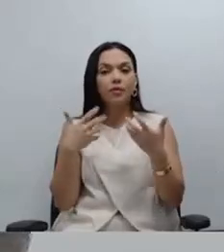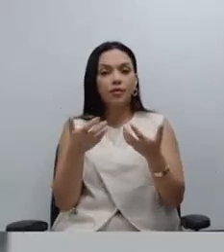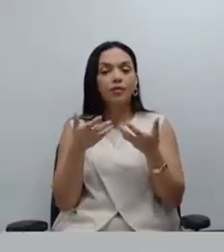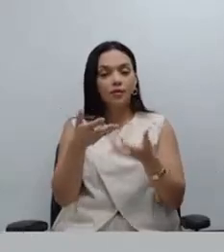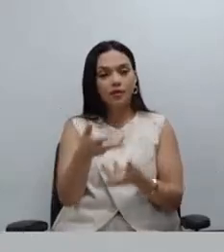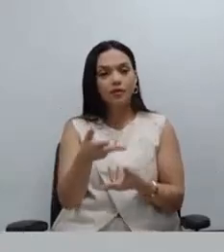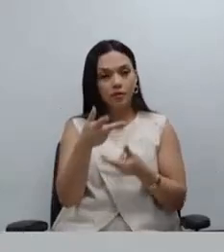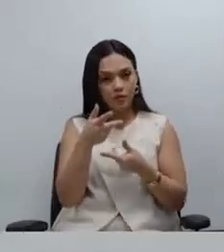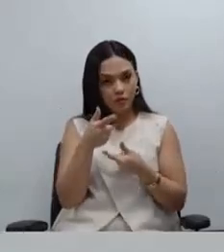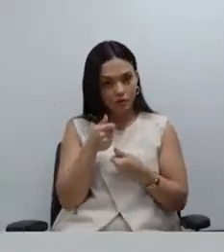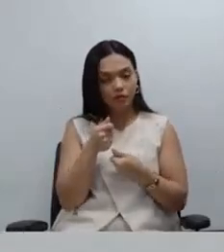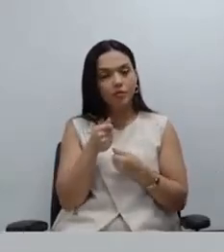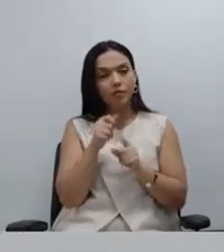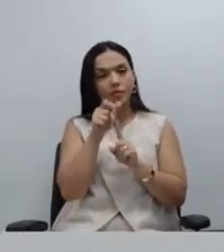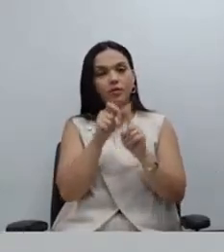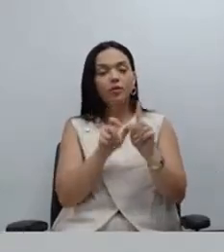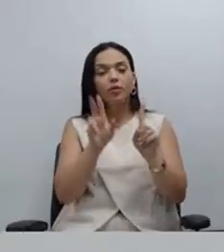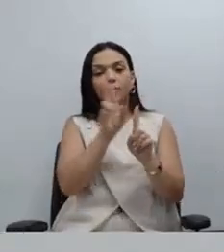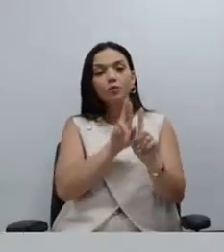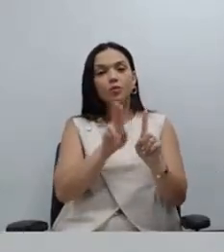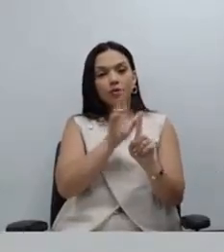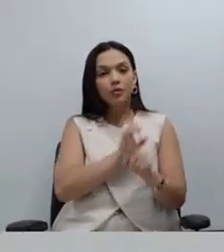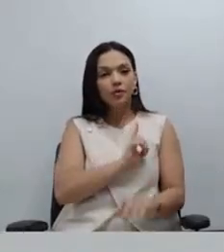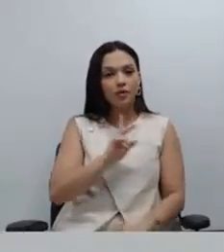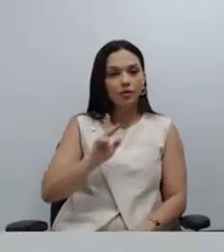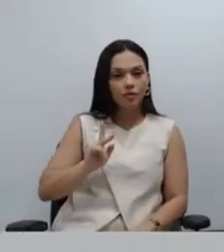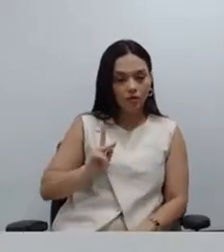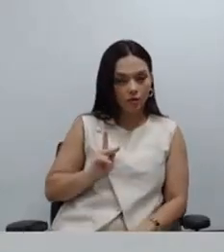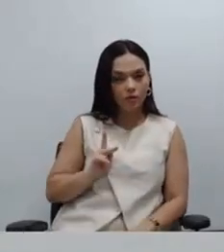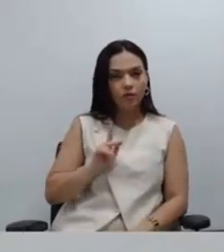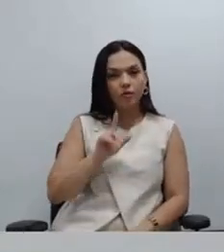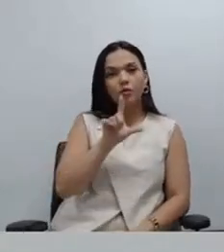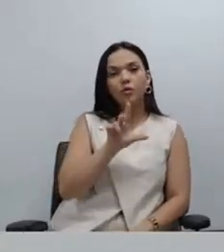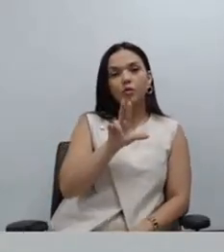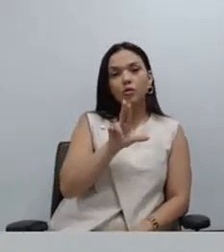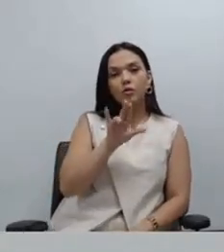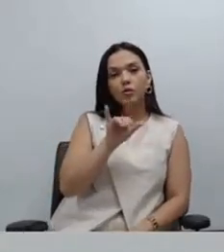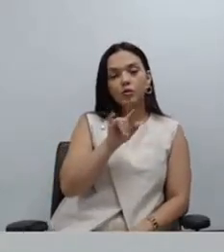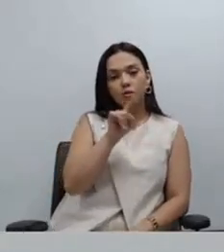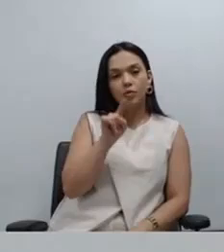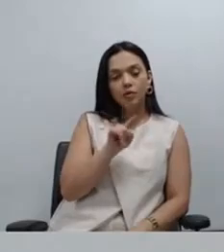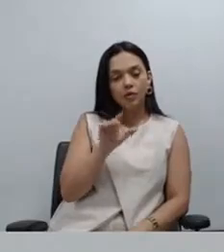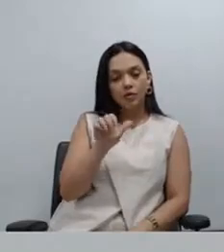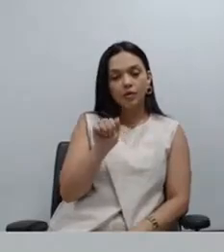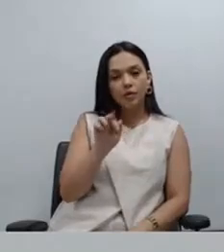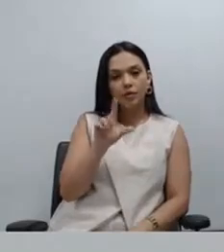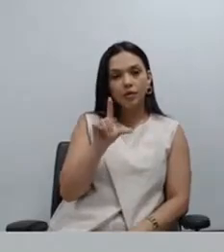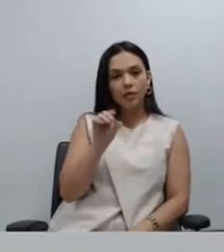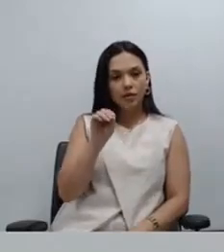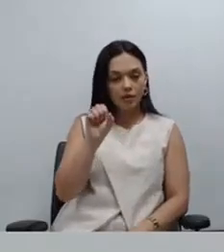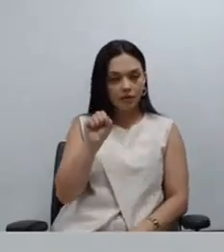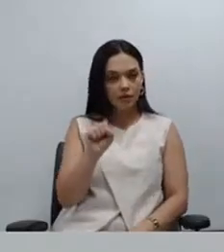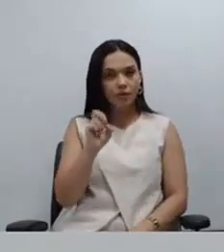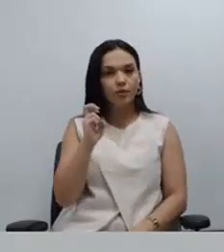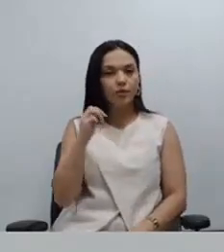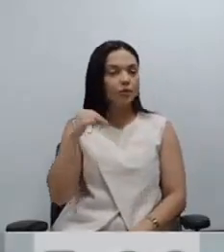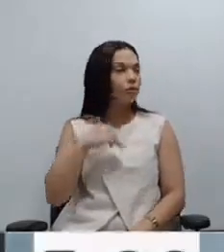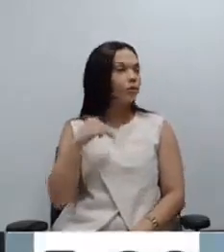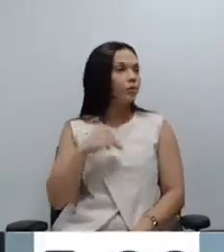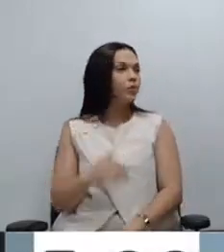manifestação o usuário da Defensoria Pública, Luiz Carlos Rosales Ortim. Tem a palavra pelo prazo regimental de 5